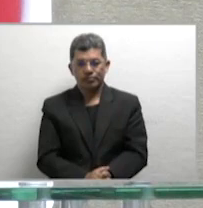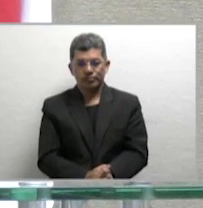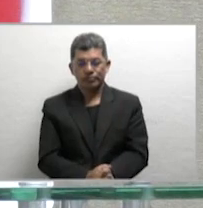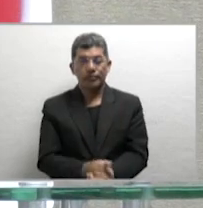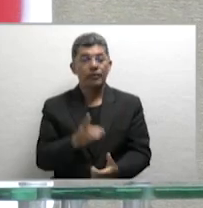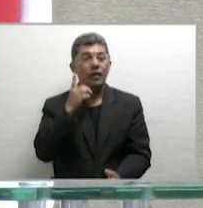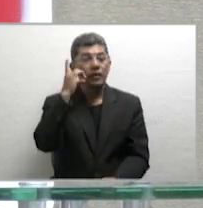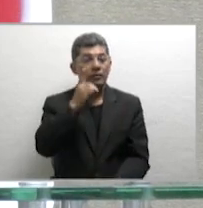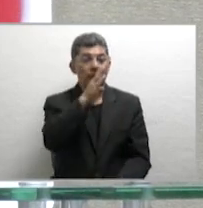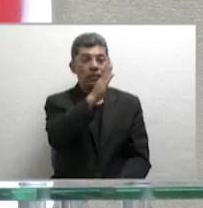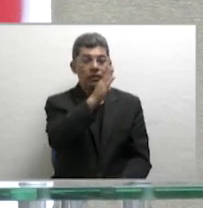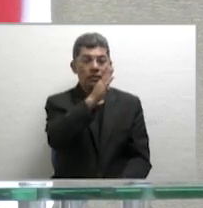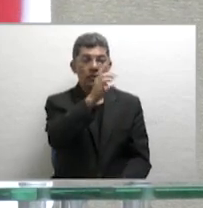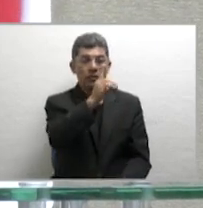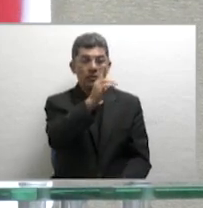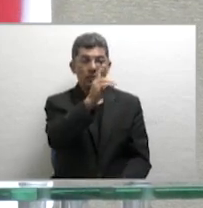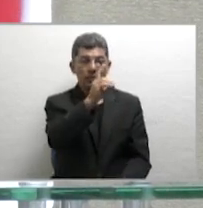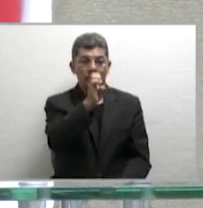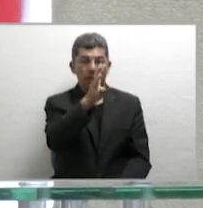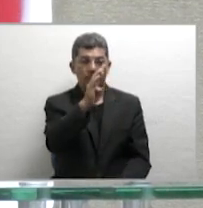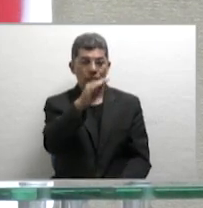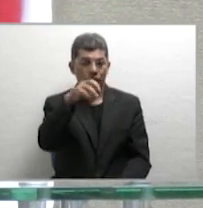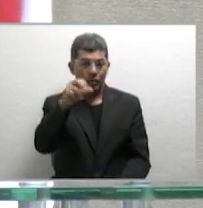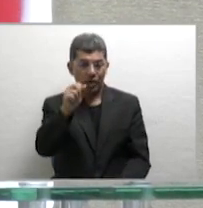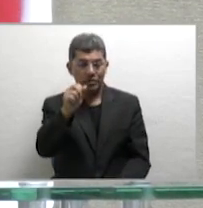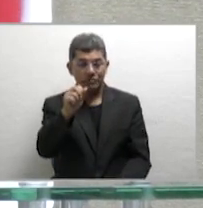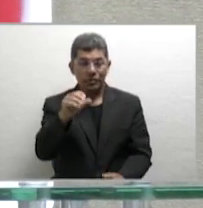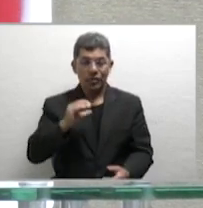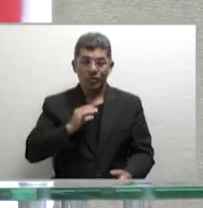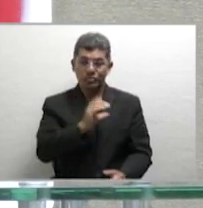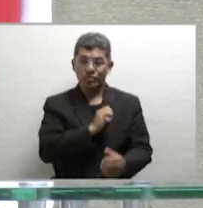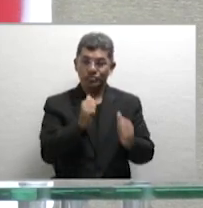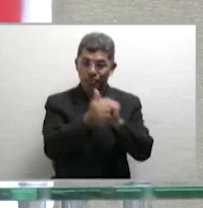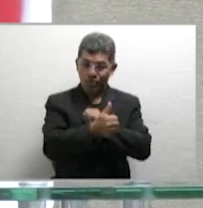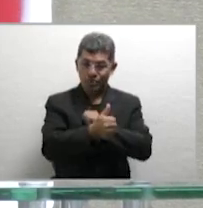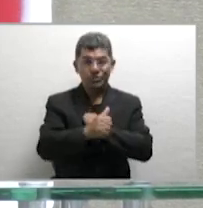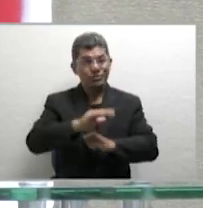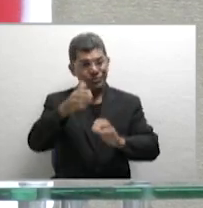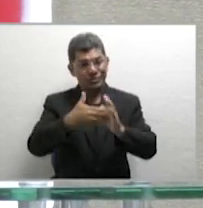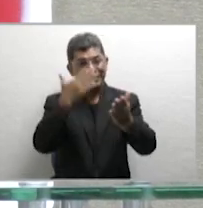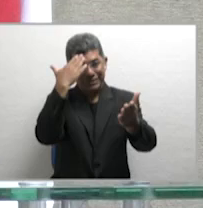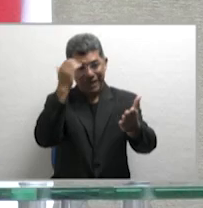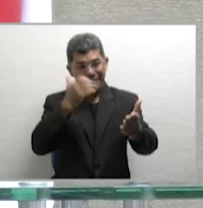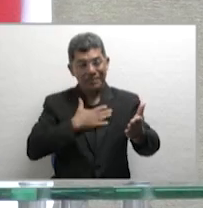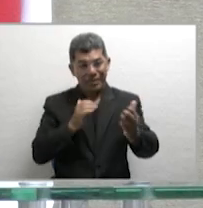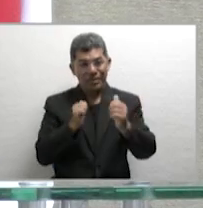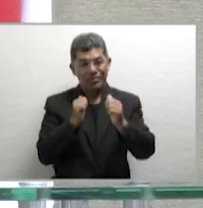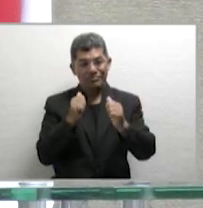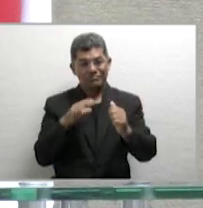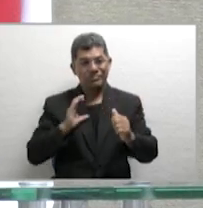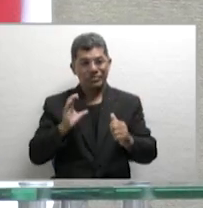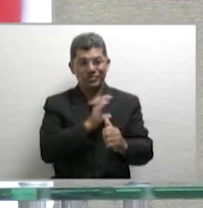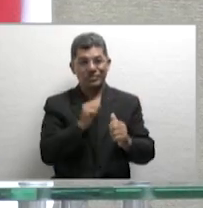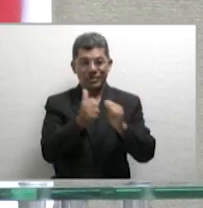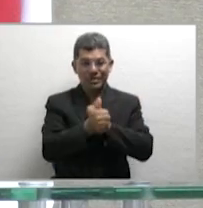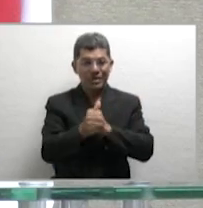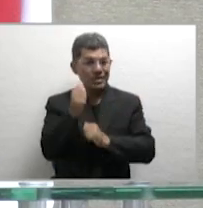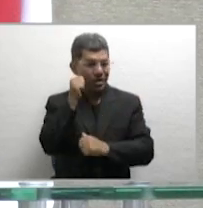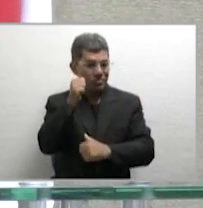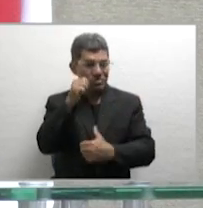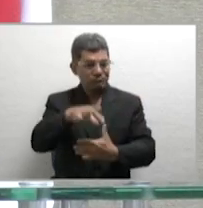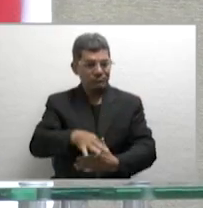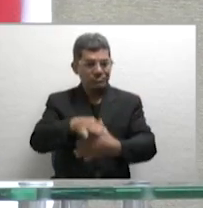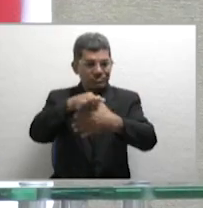Deputada Débora, que me permitiu participar da Comissão de Esporte. Todo mundo sabe da minha ligação com o esporte. E ter uma mulher à frente